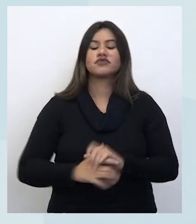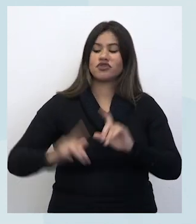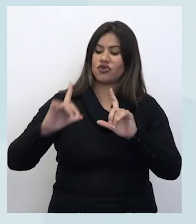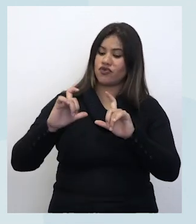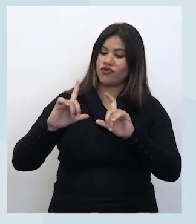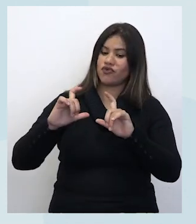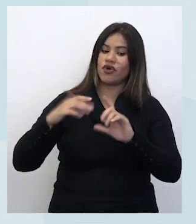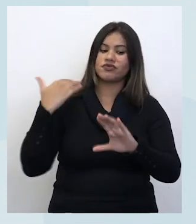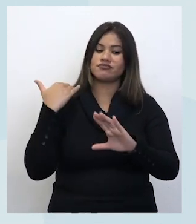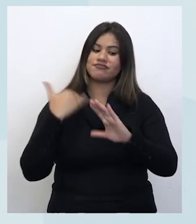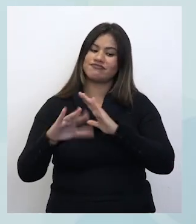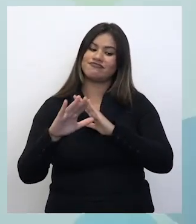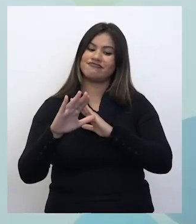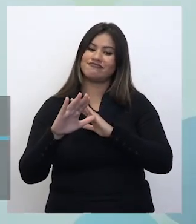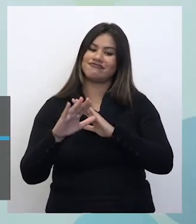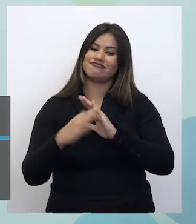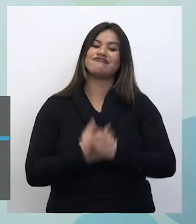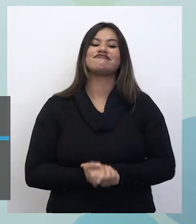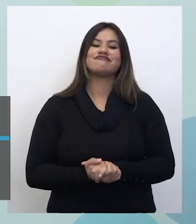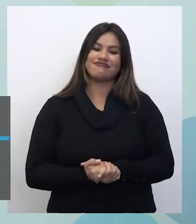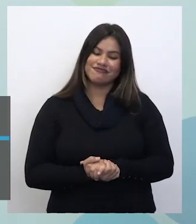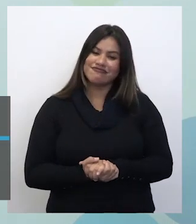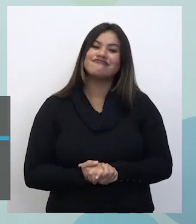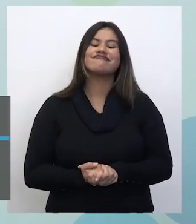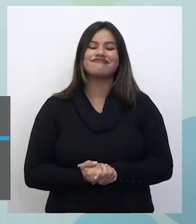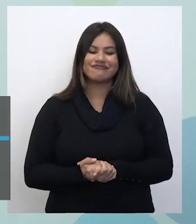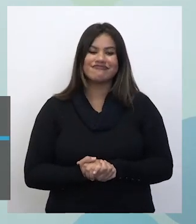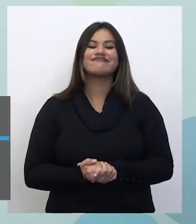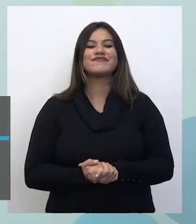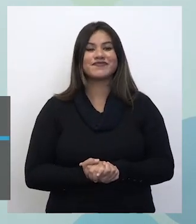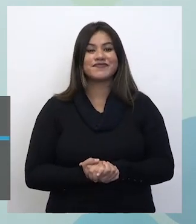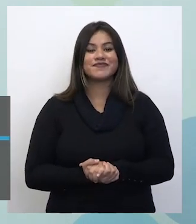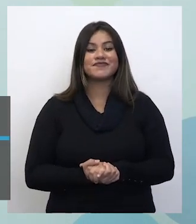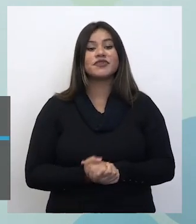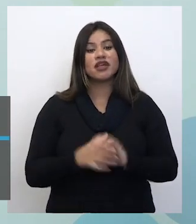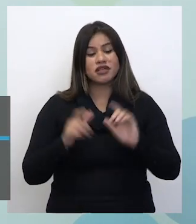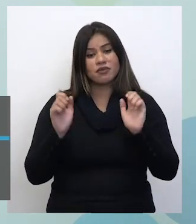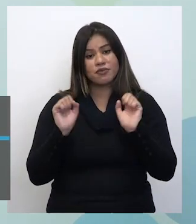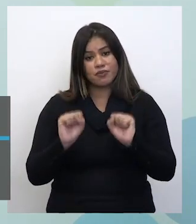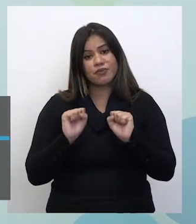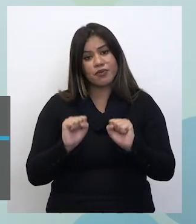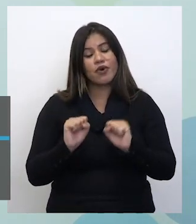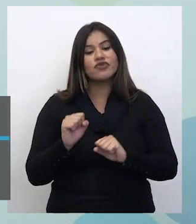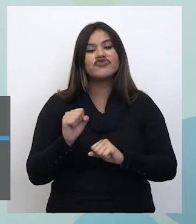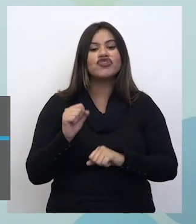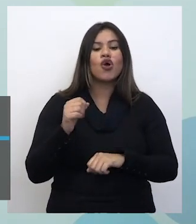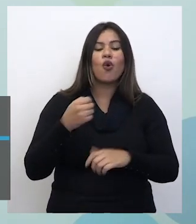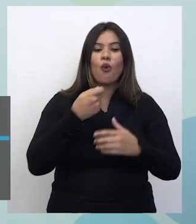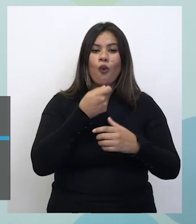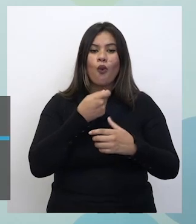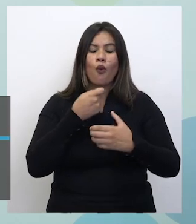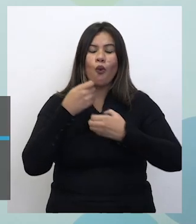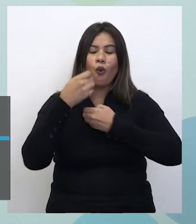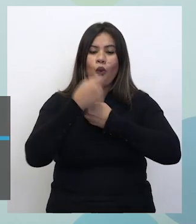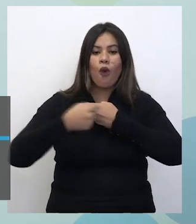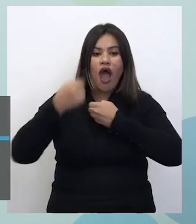para que a gente pudesse compartilhar esses desenhos, esses textos. Também podia ser um áudio, um vídeo